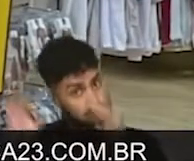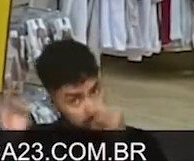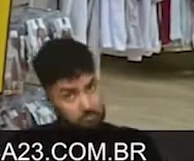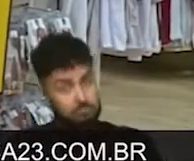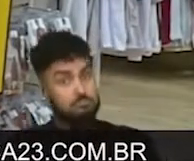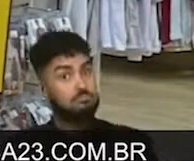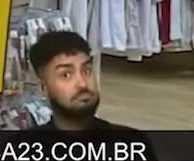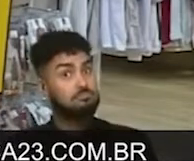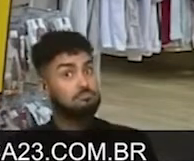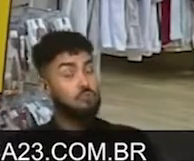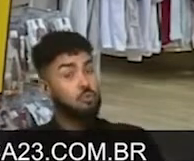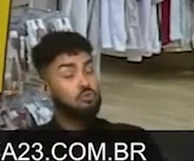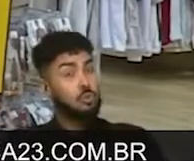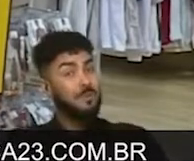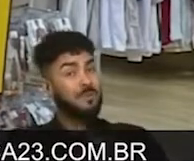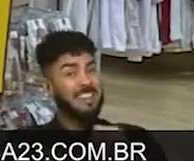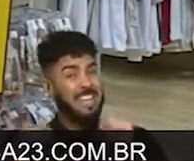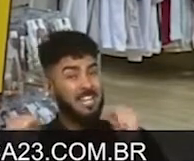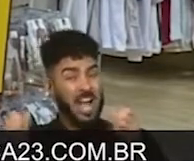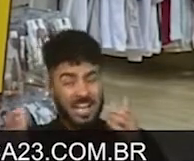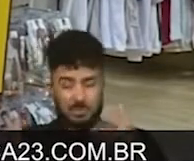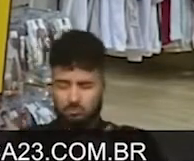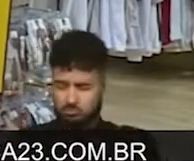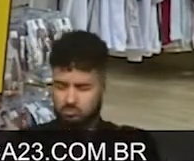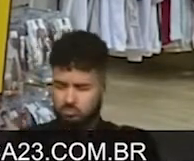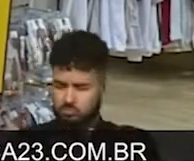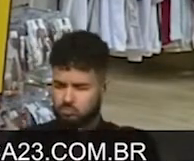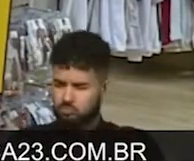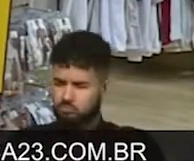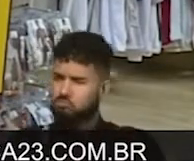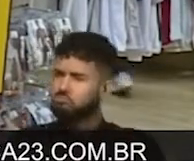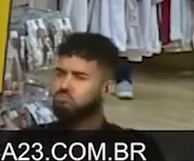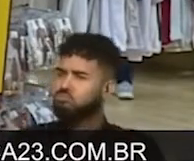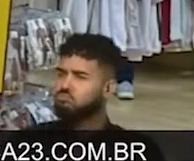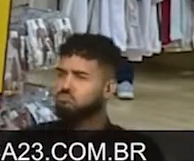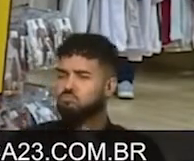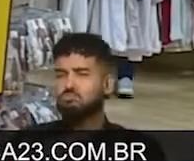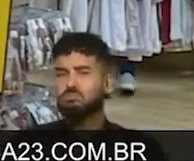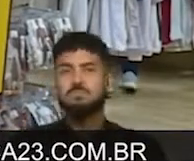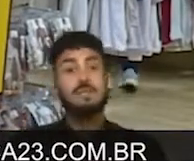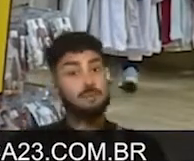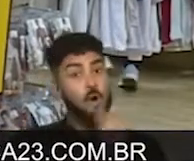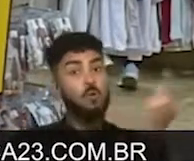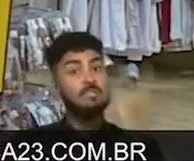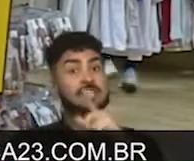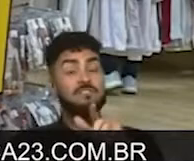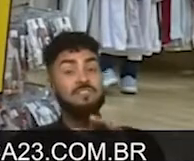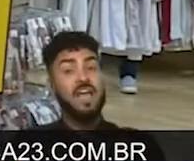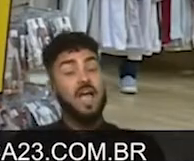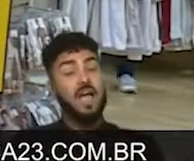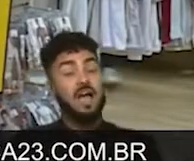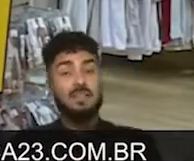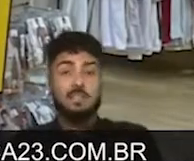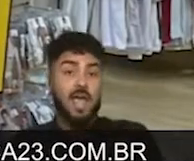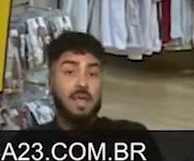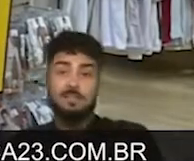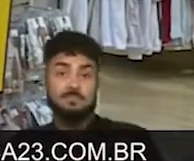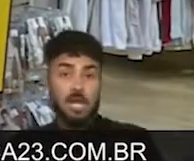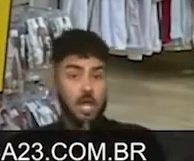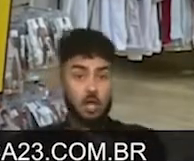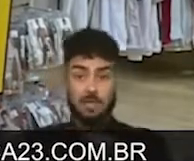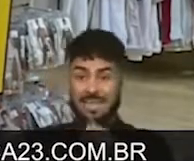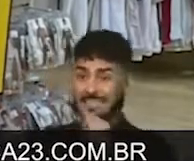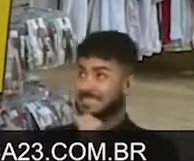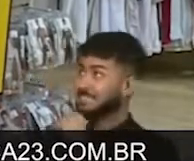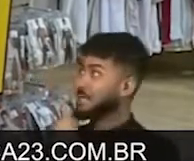momento muito importante de dedicação e proatividade para que você consiga a vaga em definitivo. Nesta loja aqui, por exemplo, existe